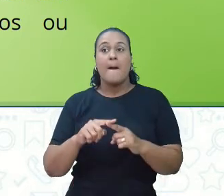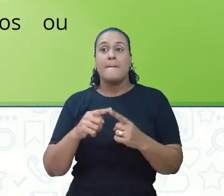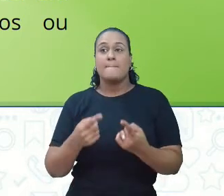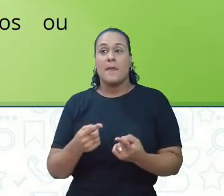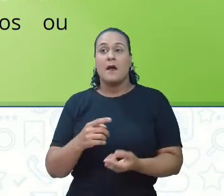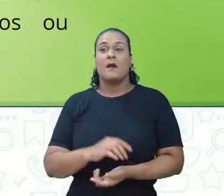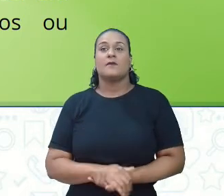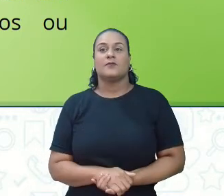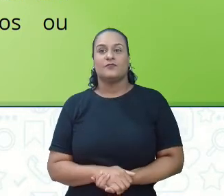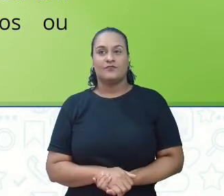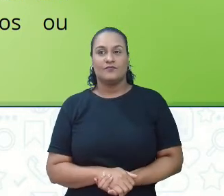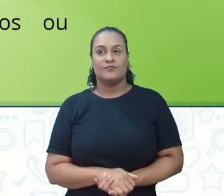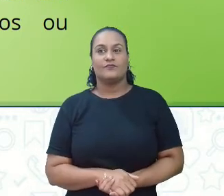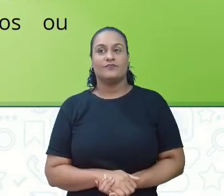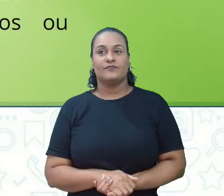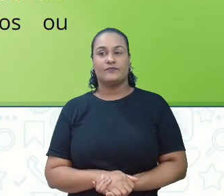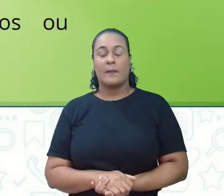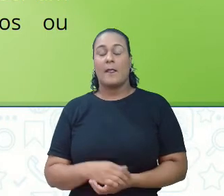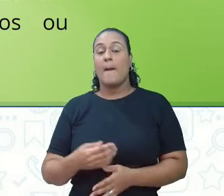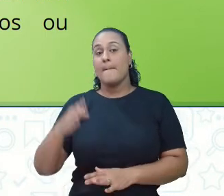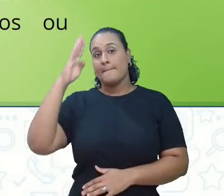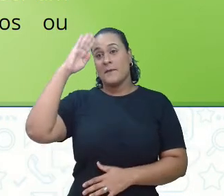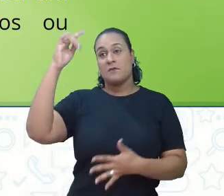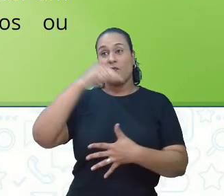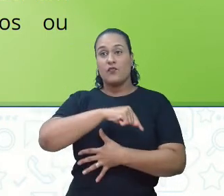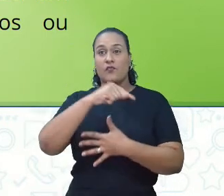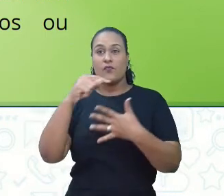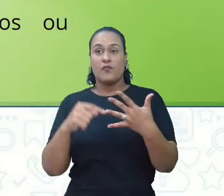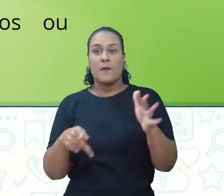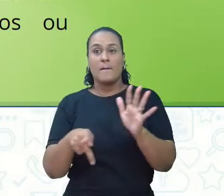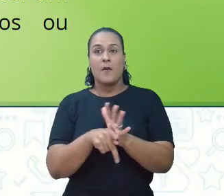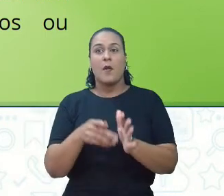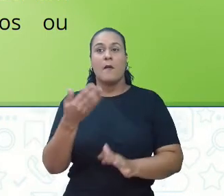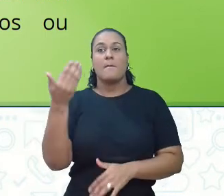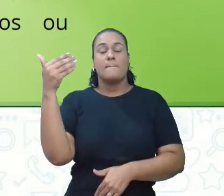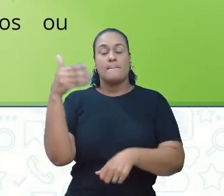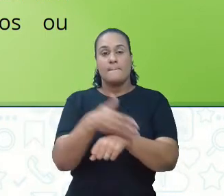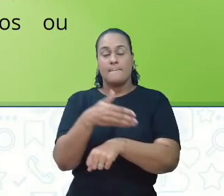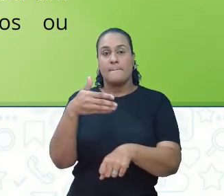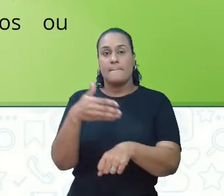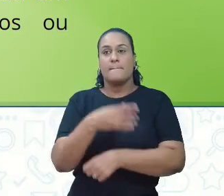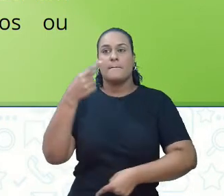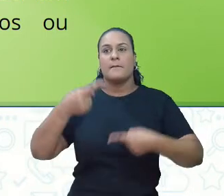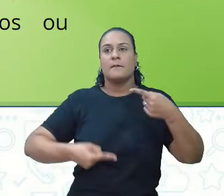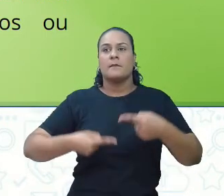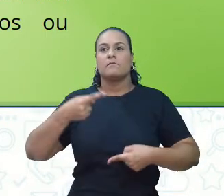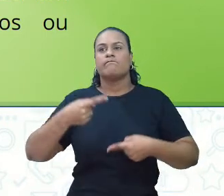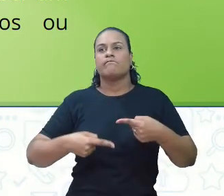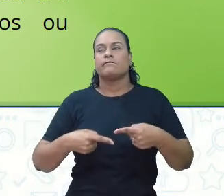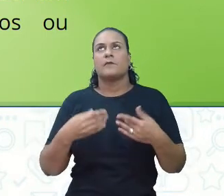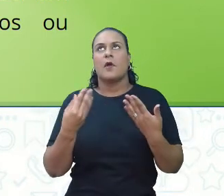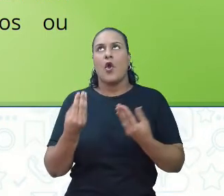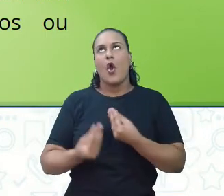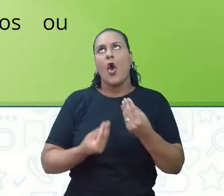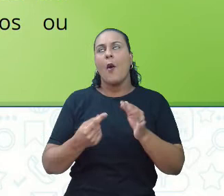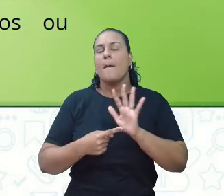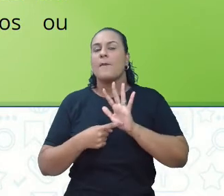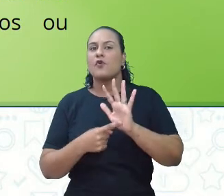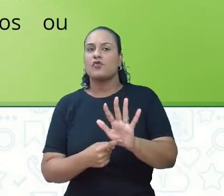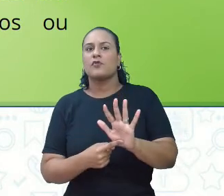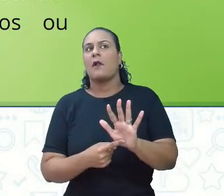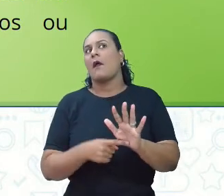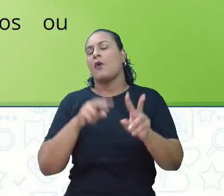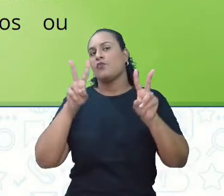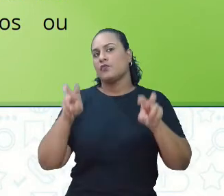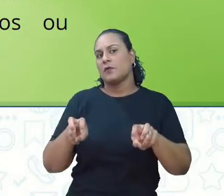participação política. É uma maneira de demonstrar de forma clara um problema, um assunto ou